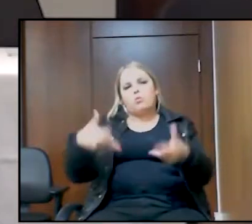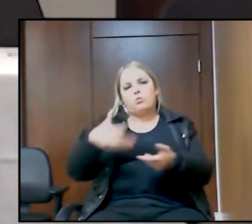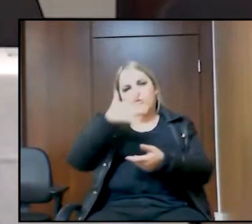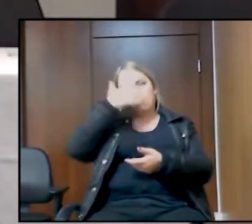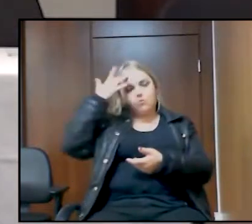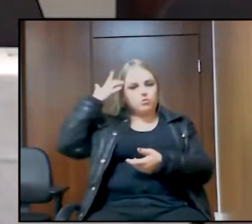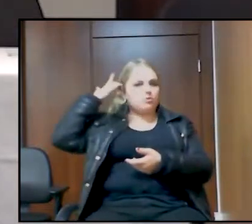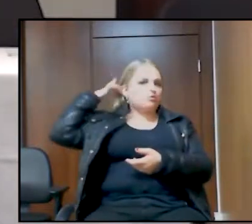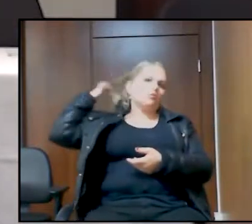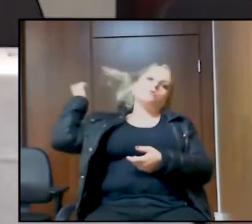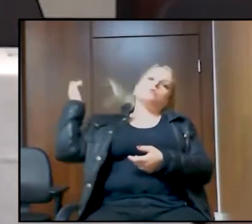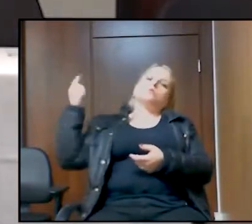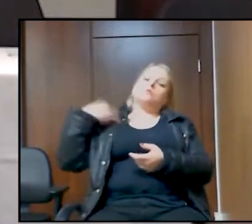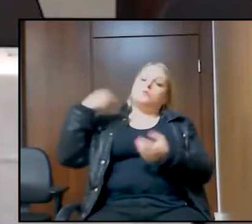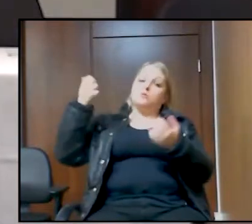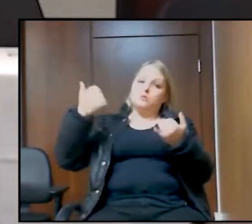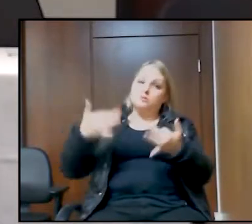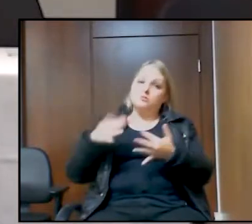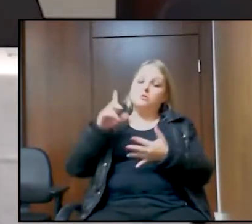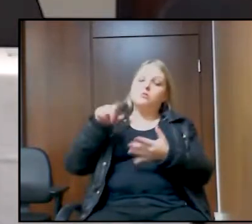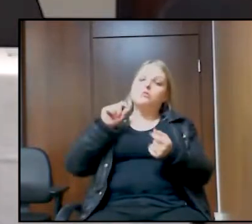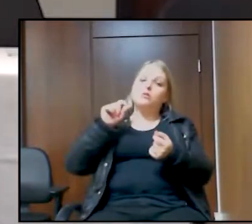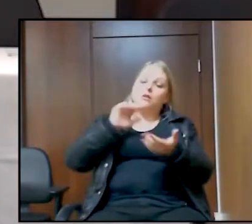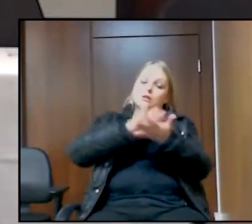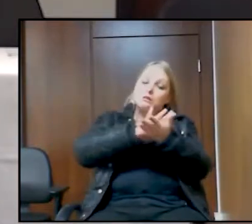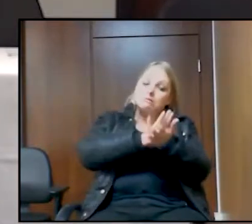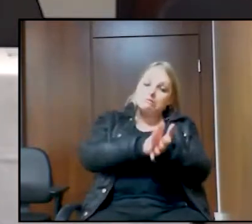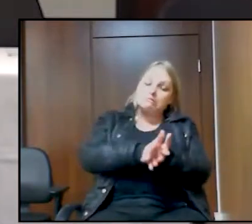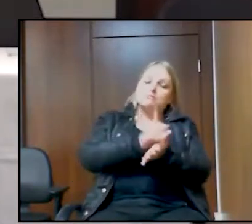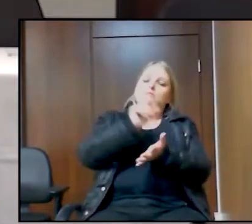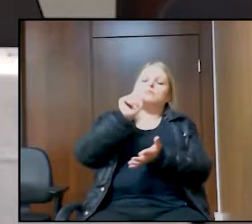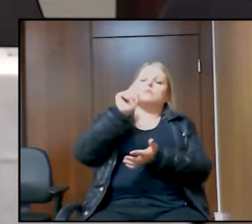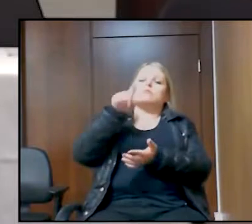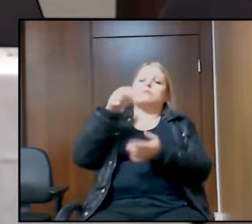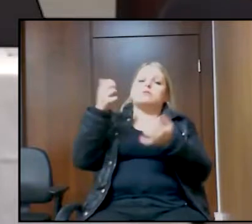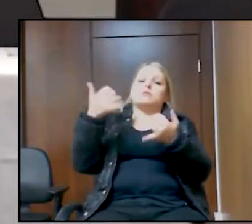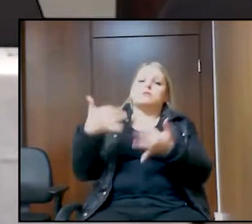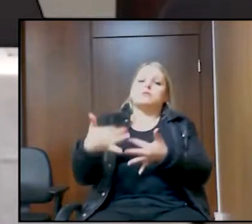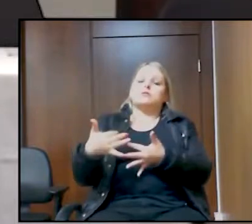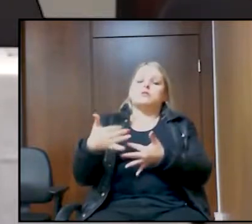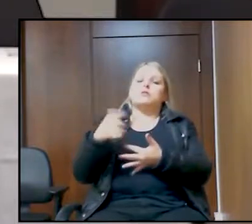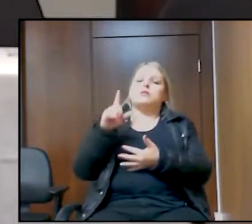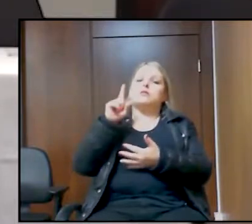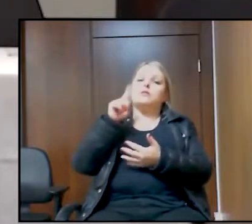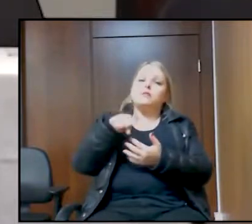falo e oprimida, quando eu falo de opressão, eu falo muito da questão que é